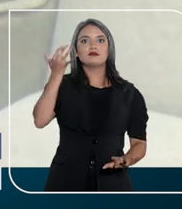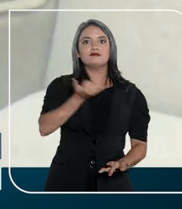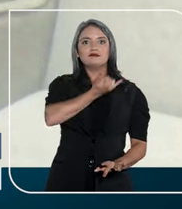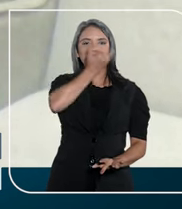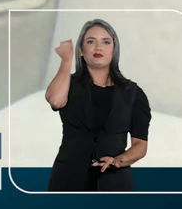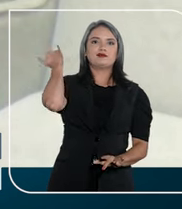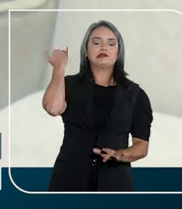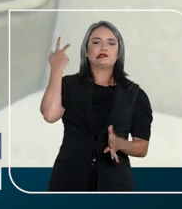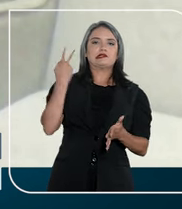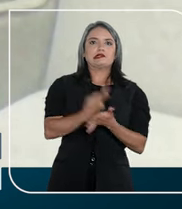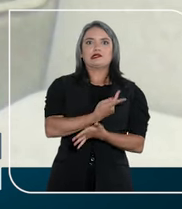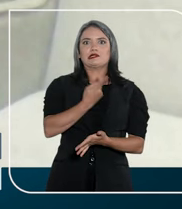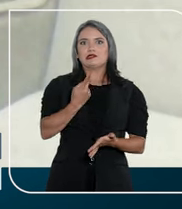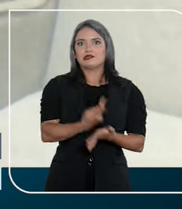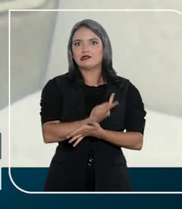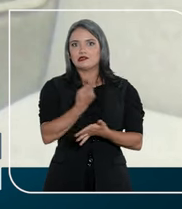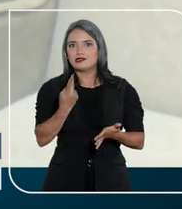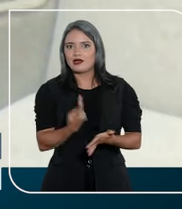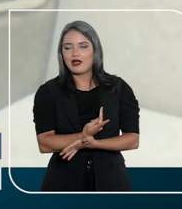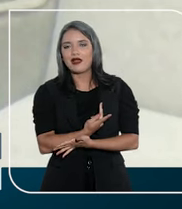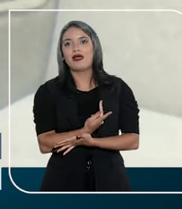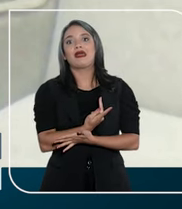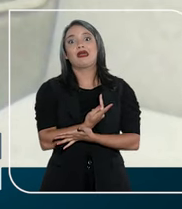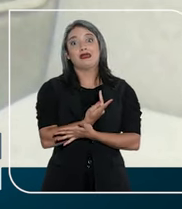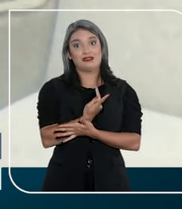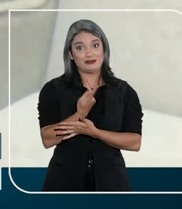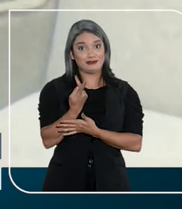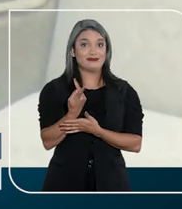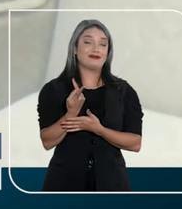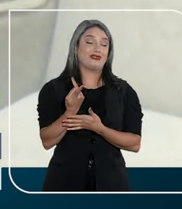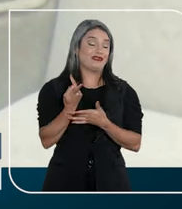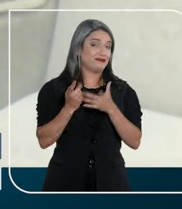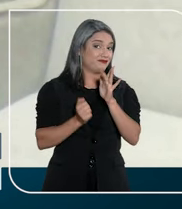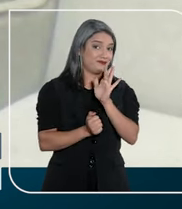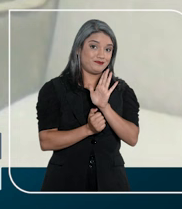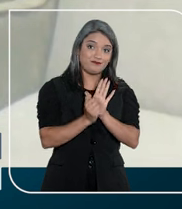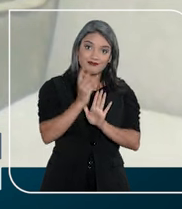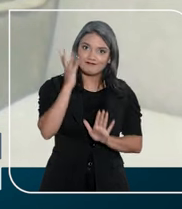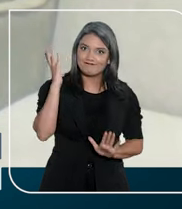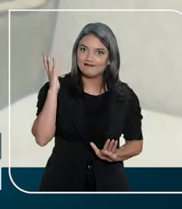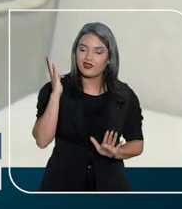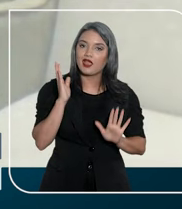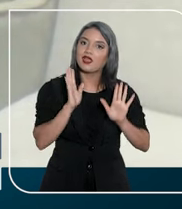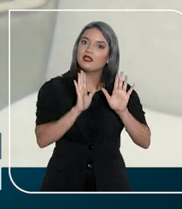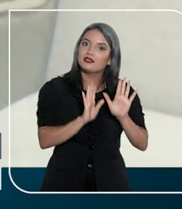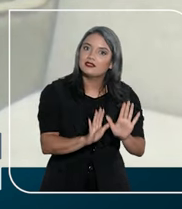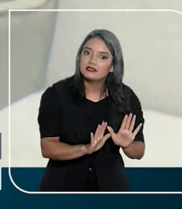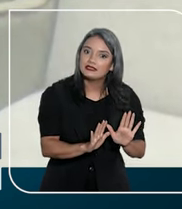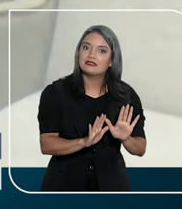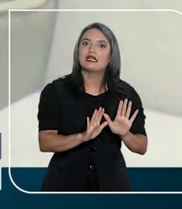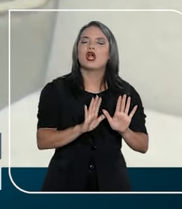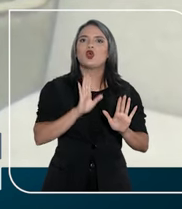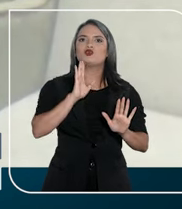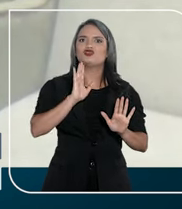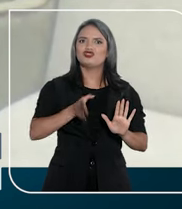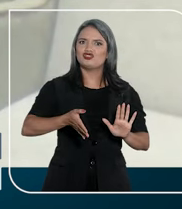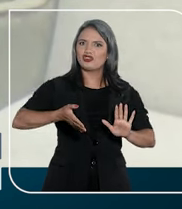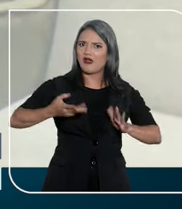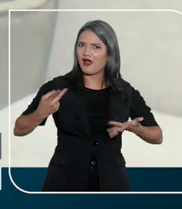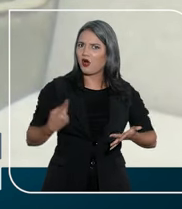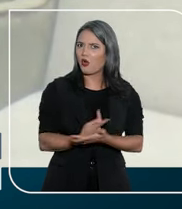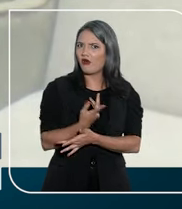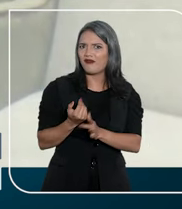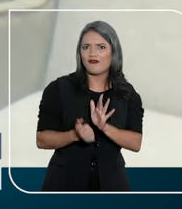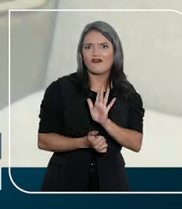erros acontecem muitas vezes com a frequência maior que se espera, né? Então, não são poucas as situações em que a